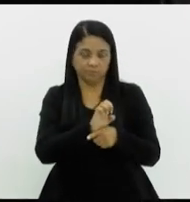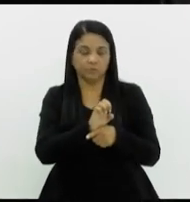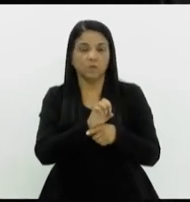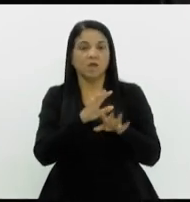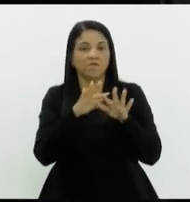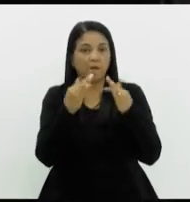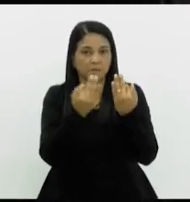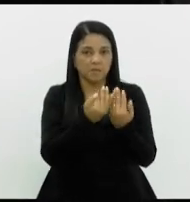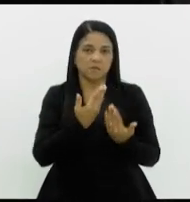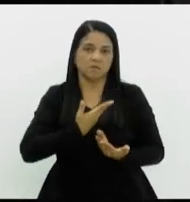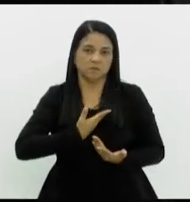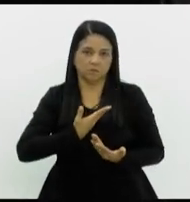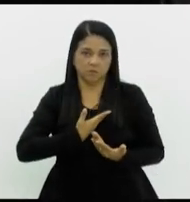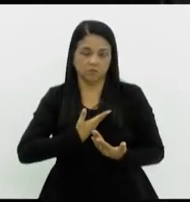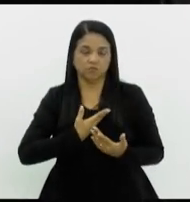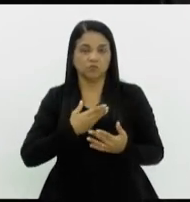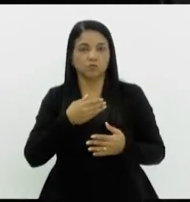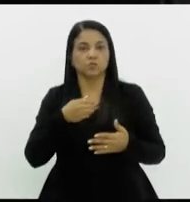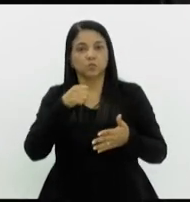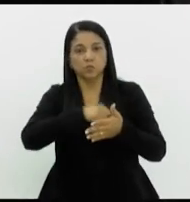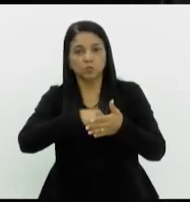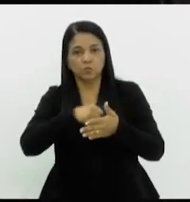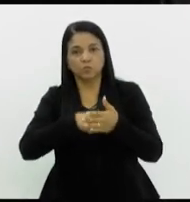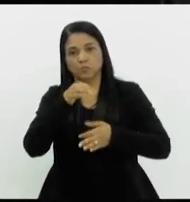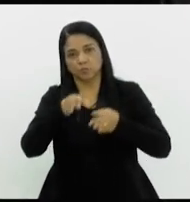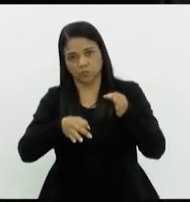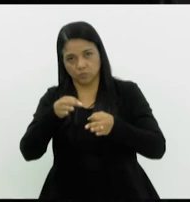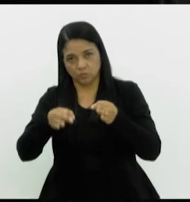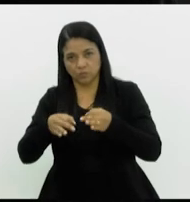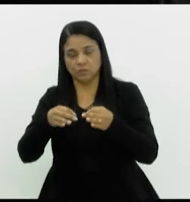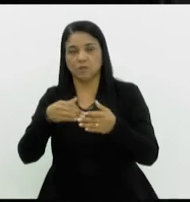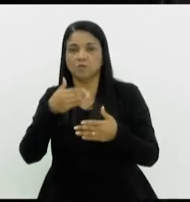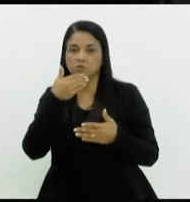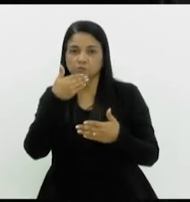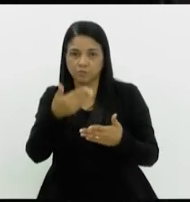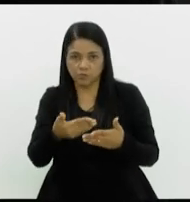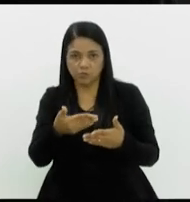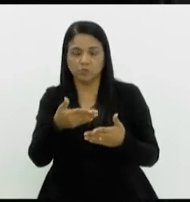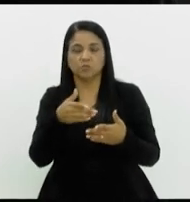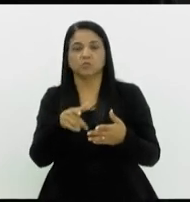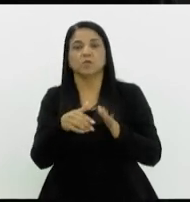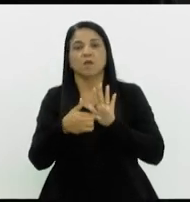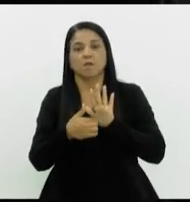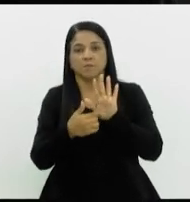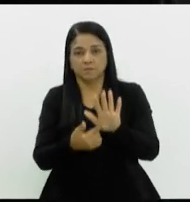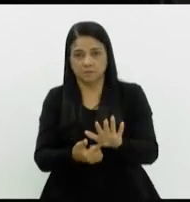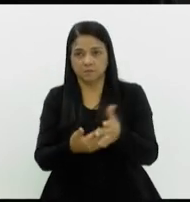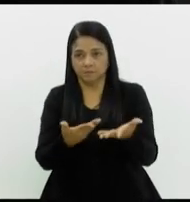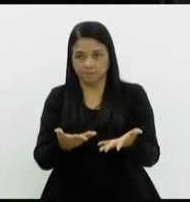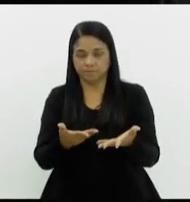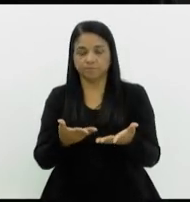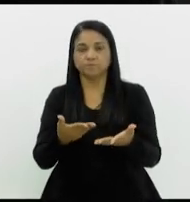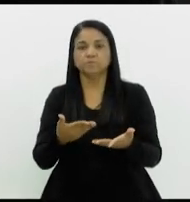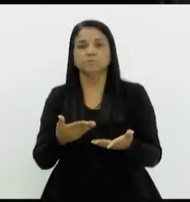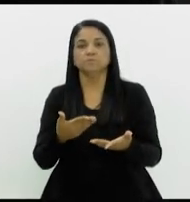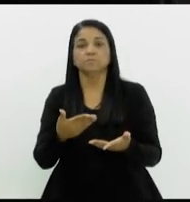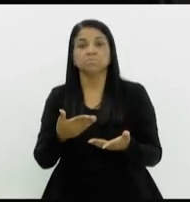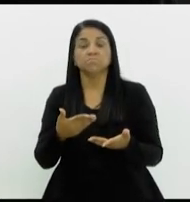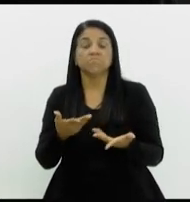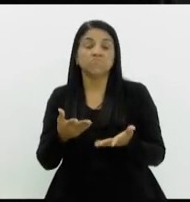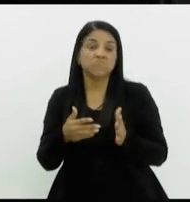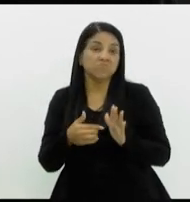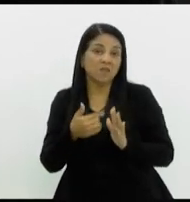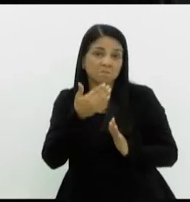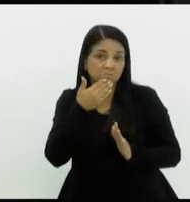hoje lutam por justiça. Essas são as reivindicações apresentadas, reivindicações que nada mais